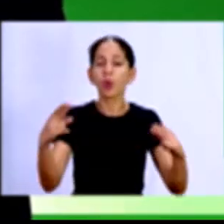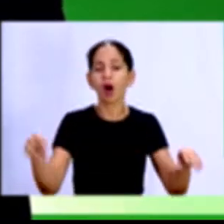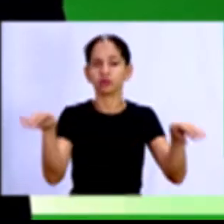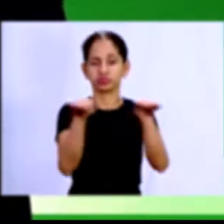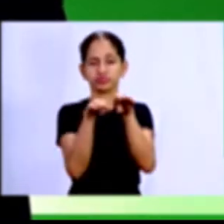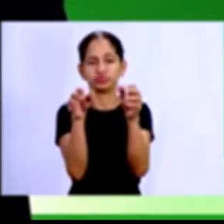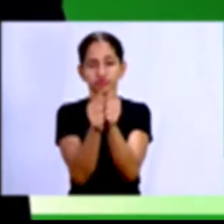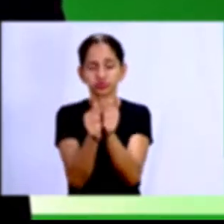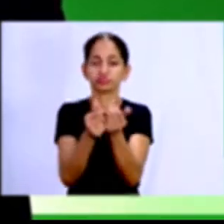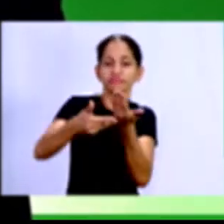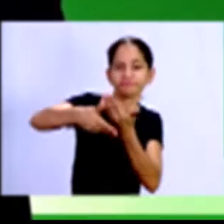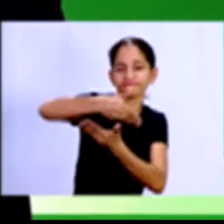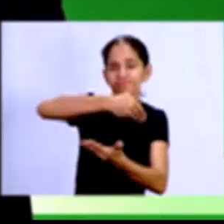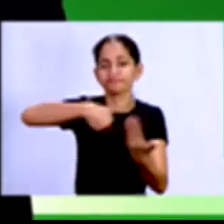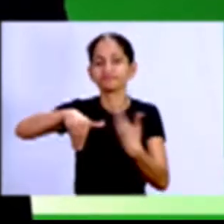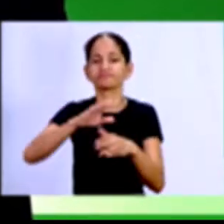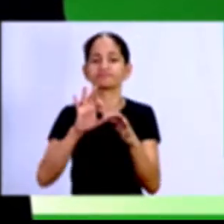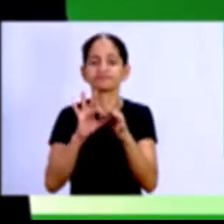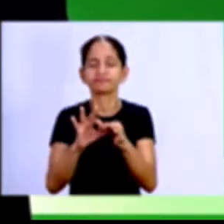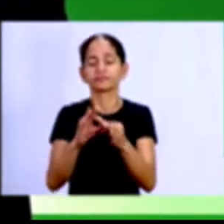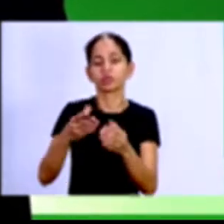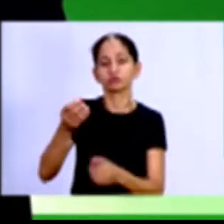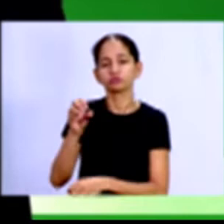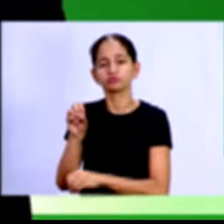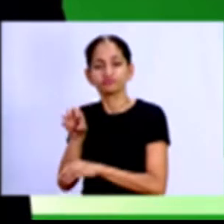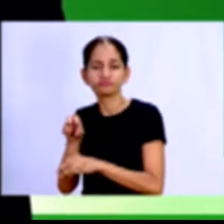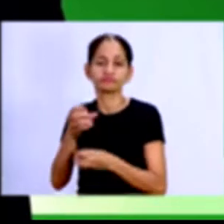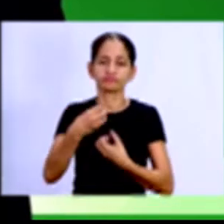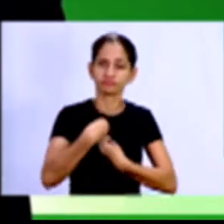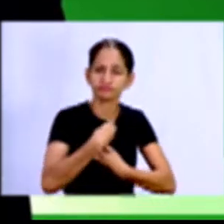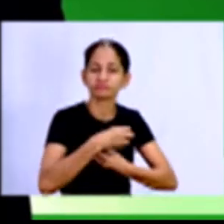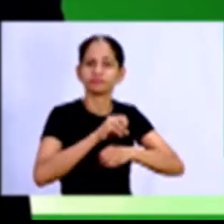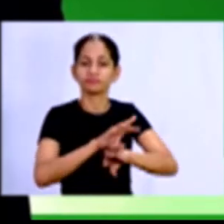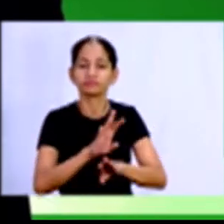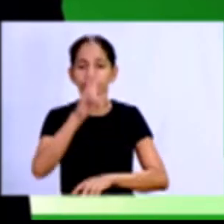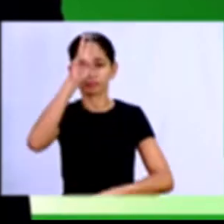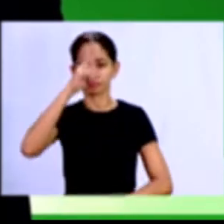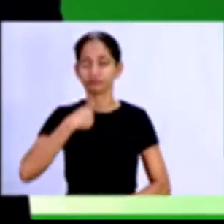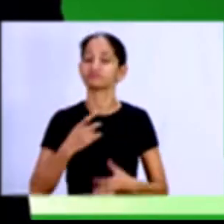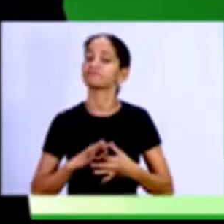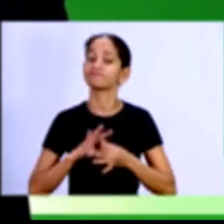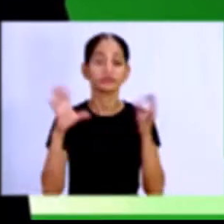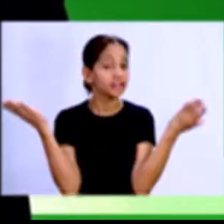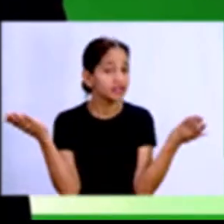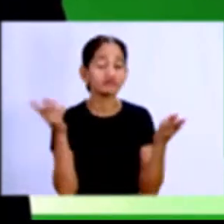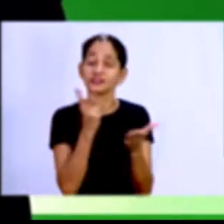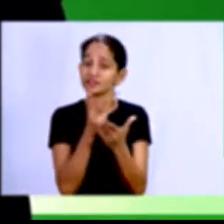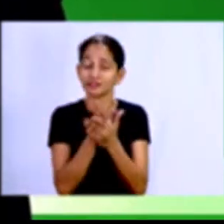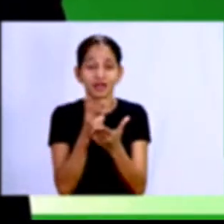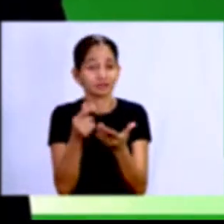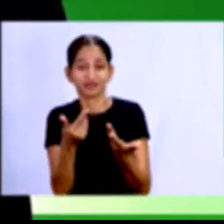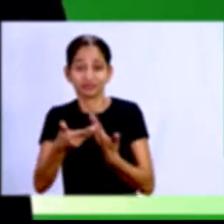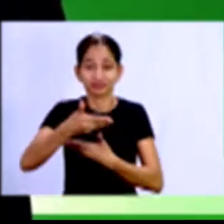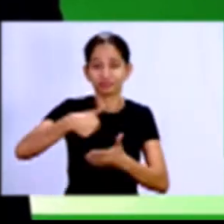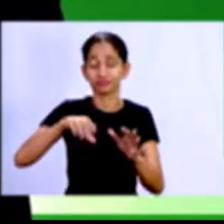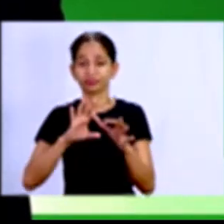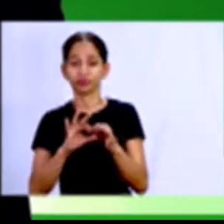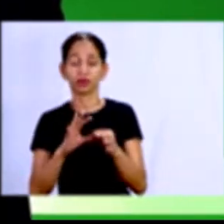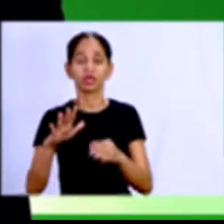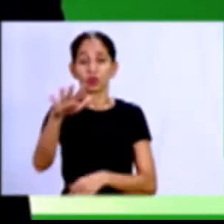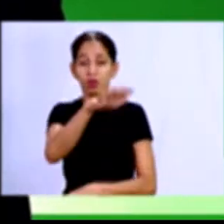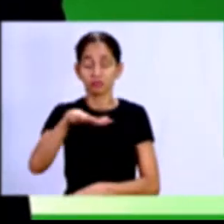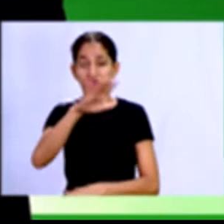estão ali para trabalhar de forma colaborativa. A educação à distância ela favorece isso, a autonomia, você trabalha de forma colaborativa. E os